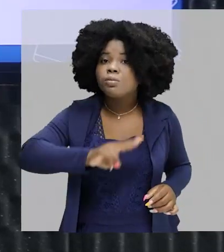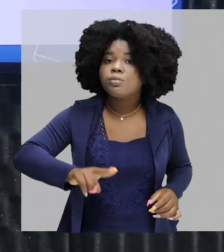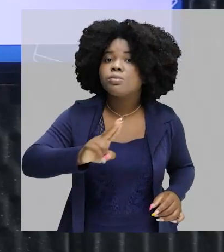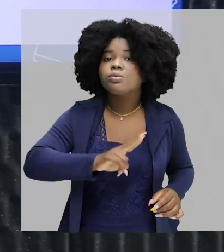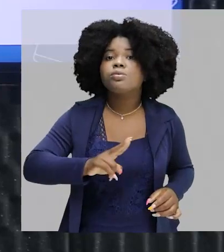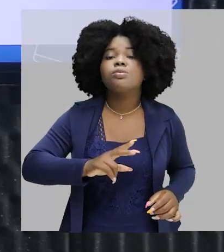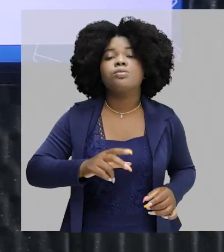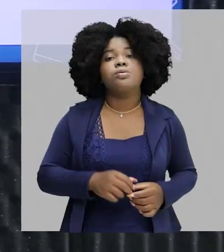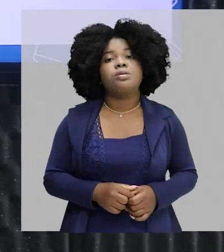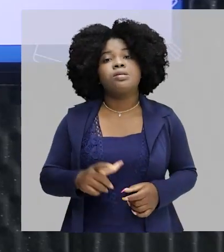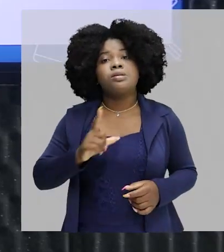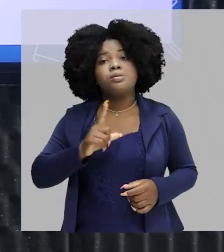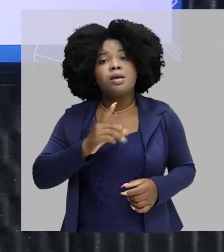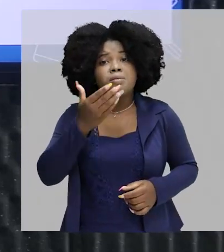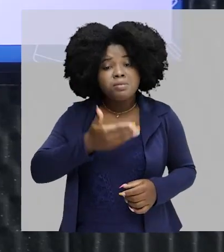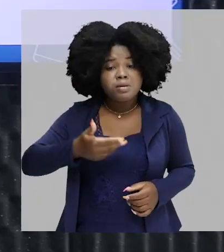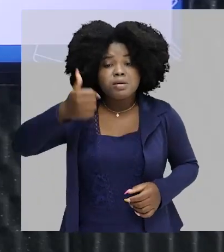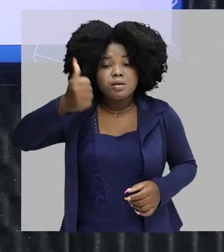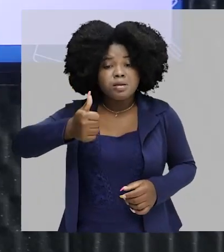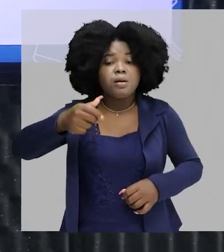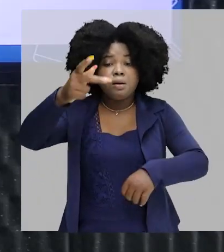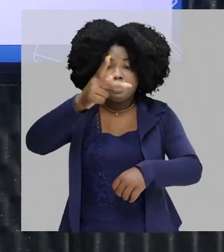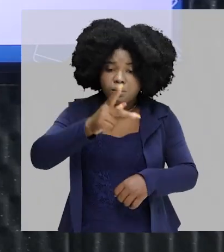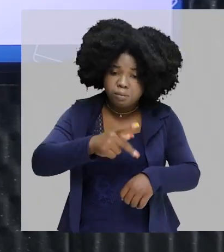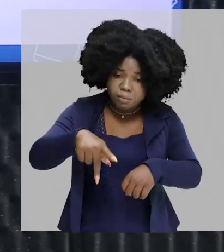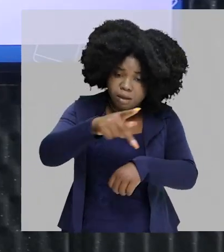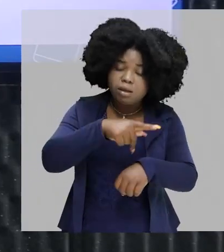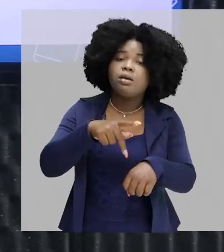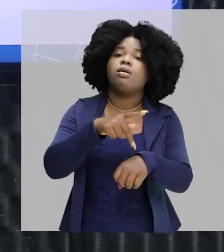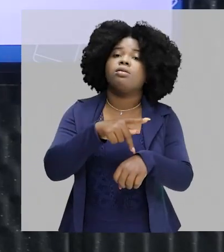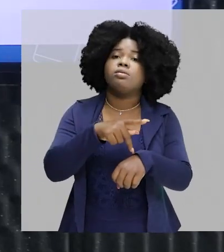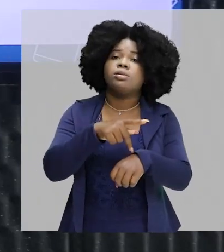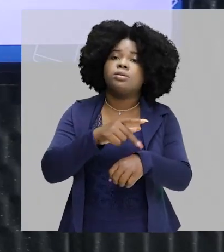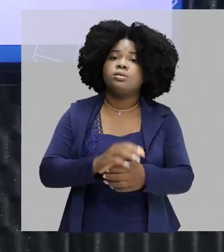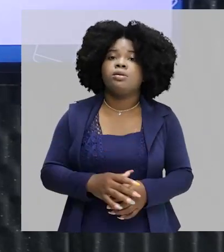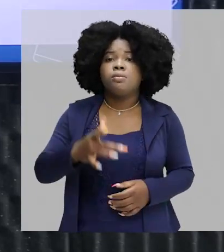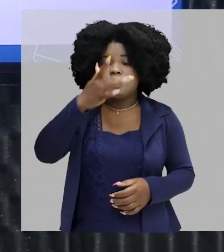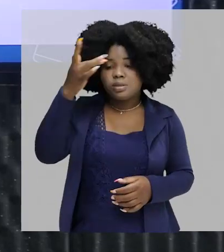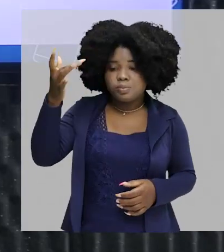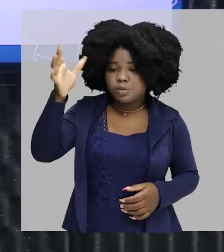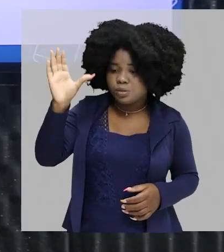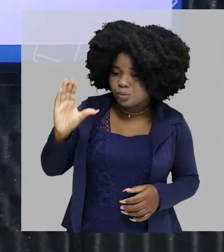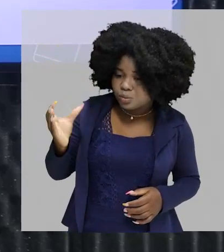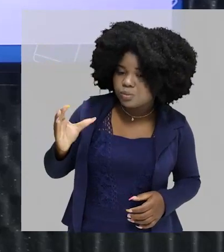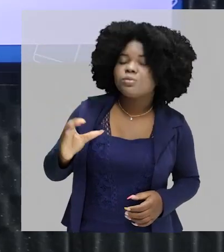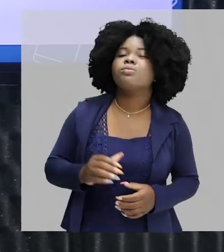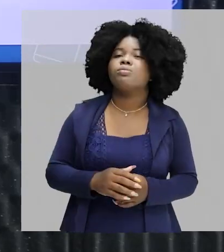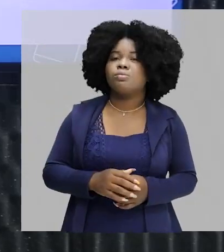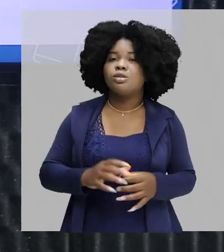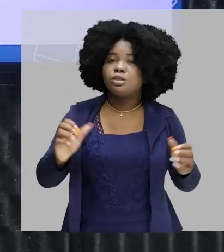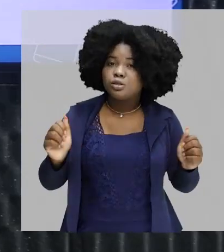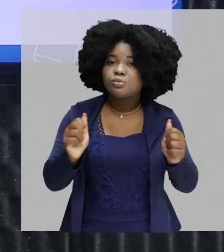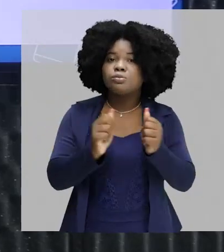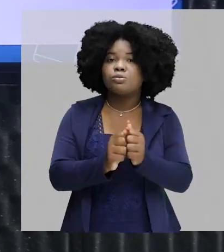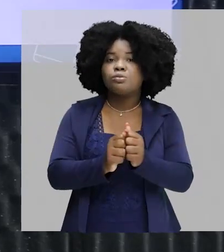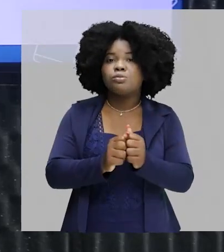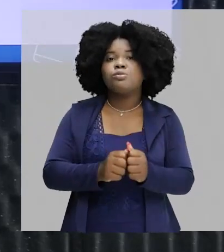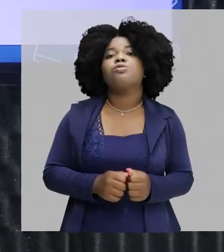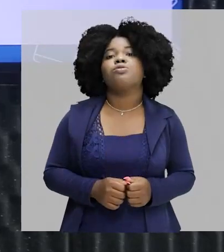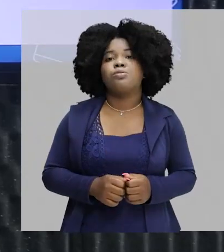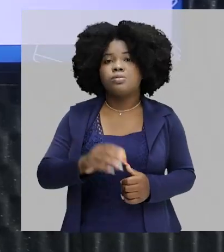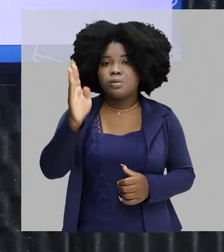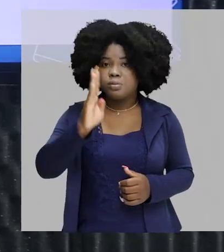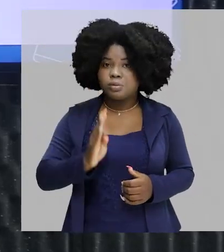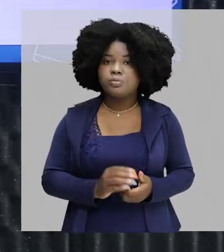um know-how muito grande para o país, para os cientistas que compõem a nação brasileira. Então, por isso,